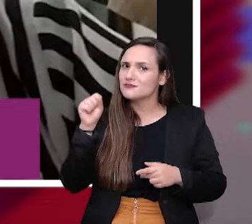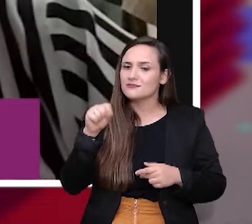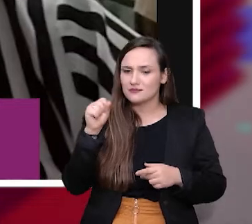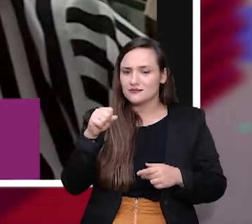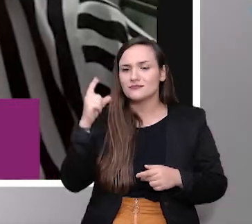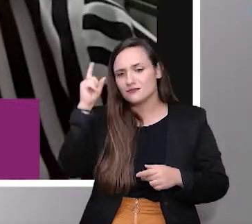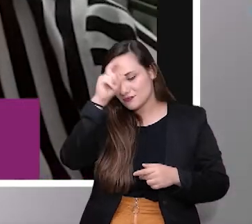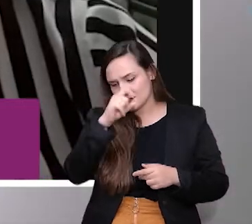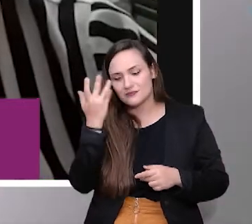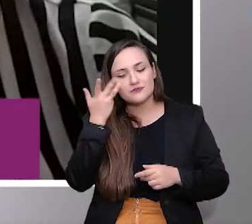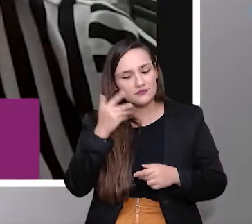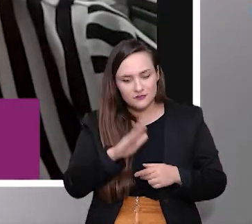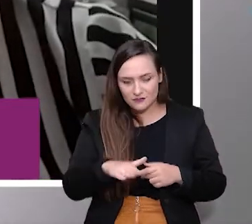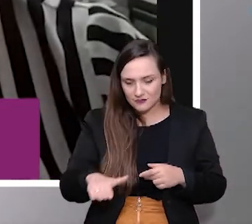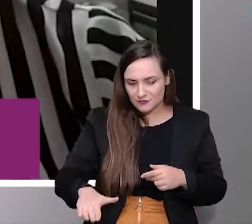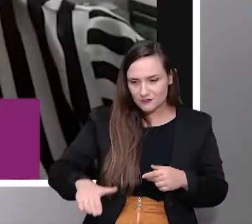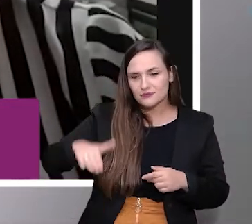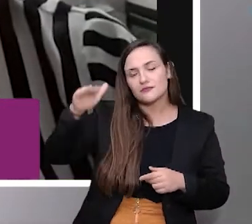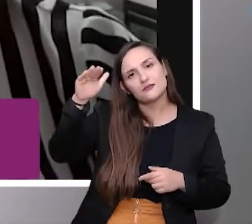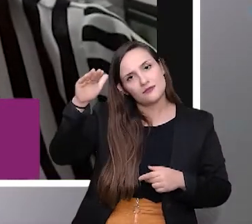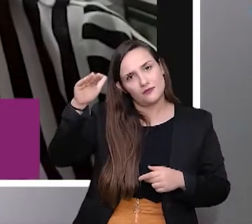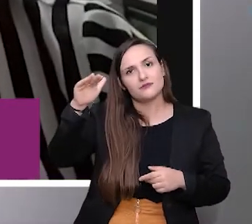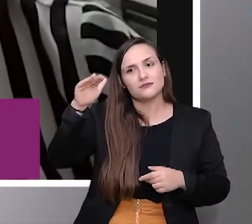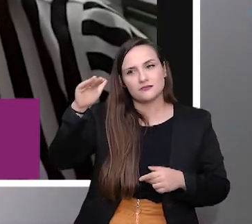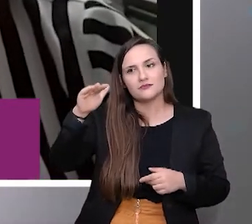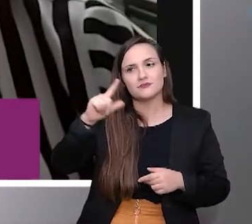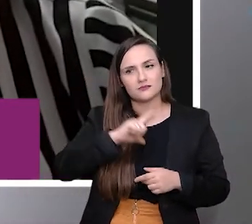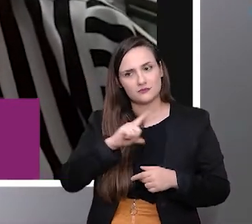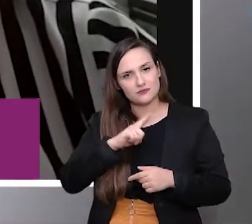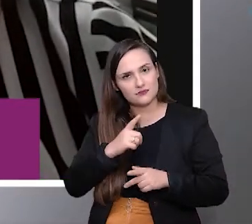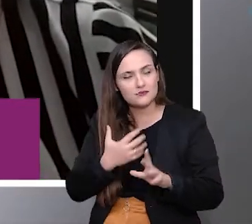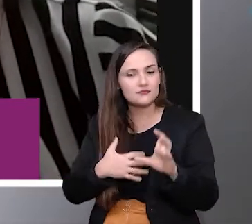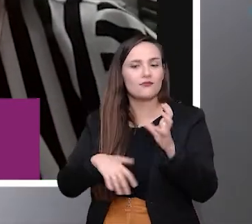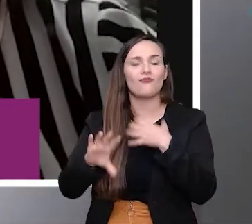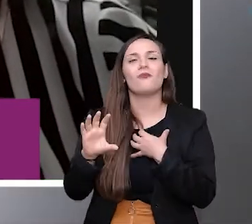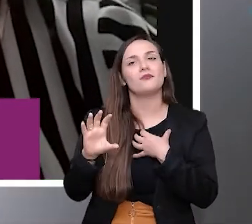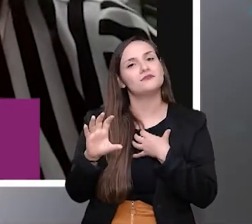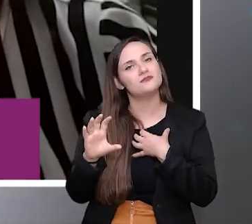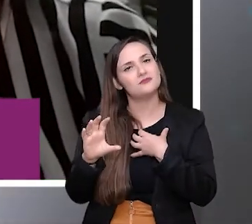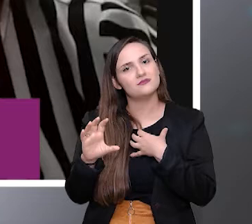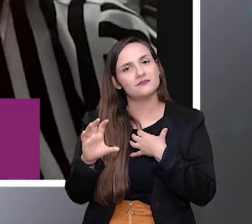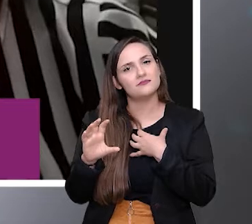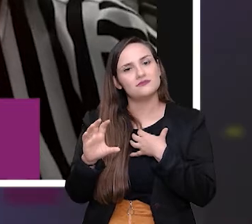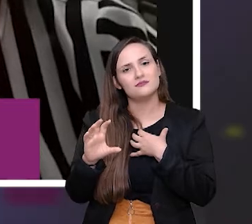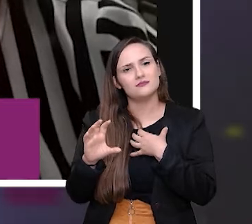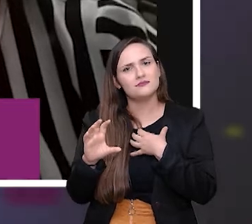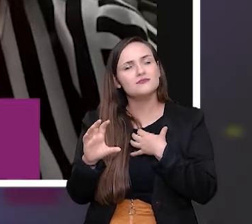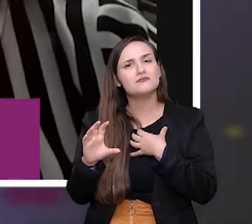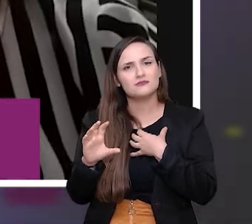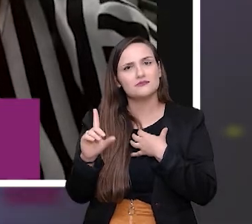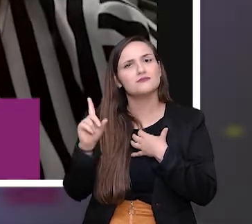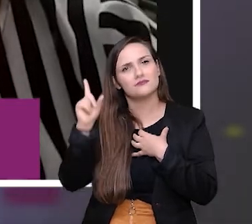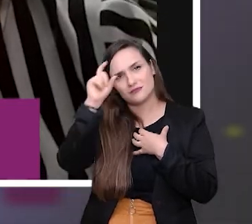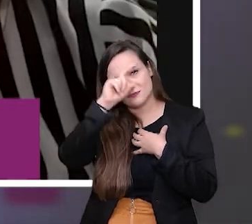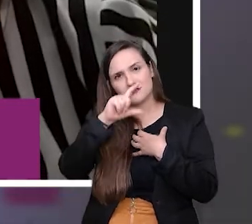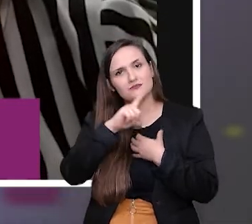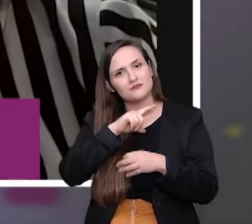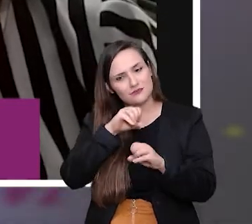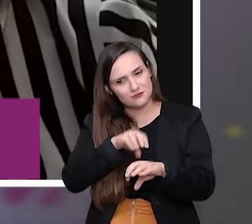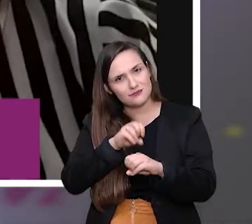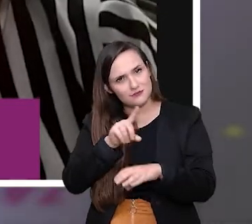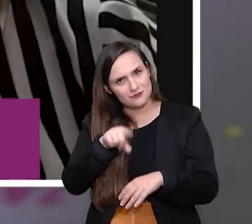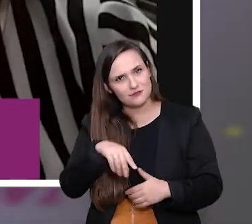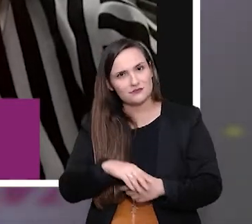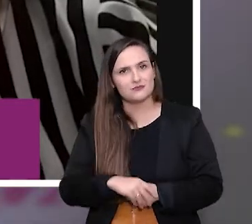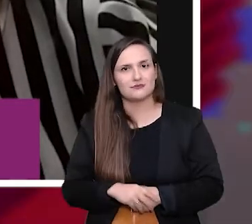que é difícil que uma criança cresça e desenvolva empatia pelo próximo